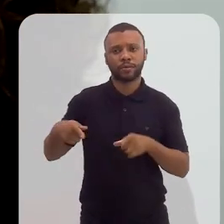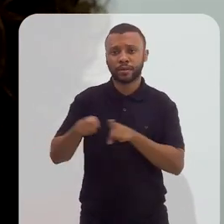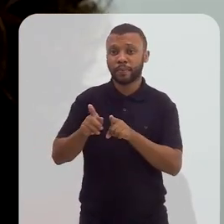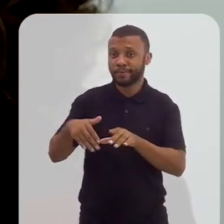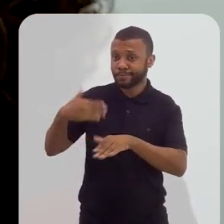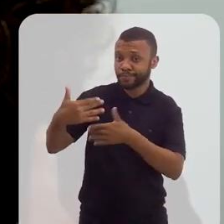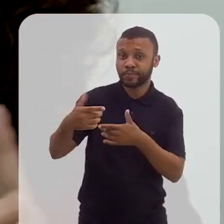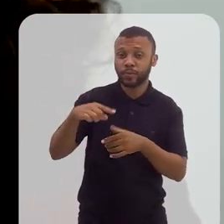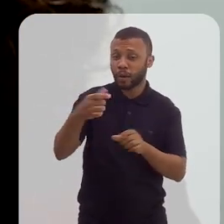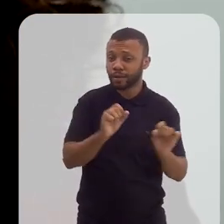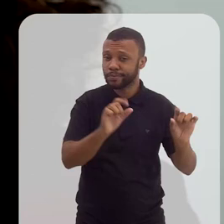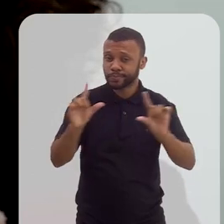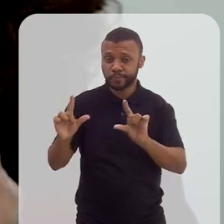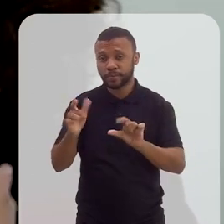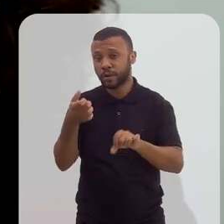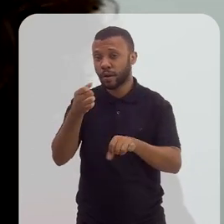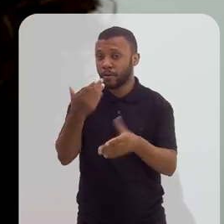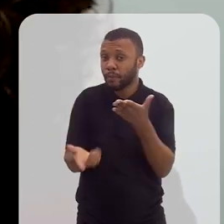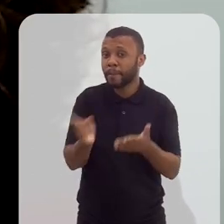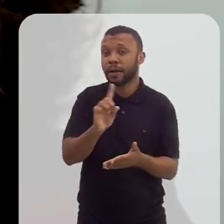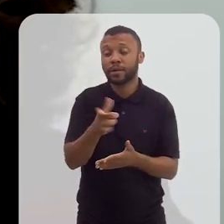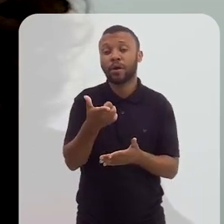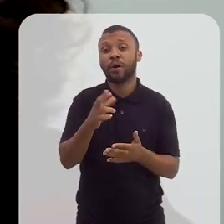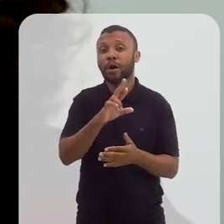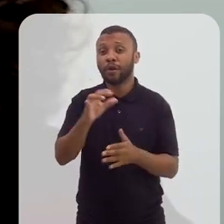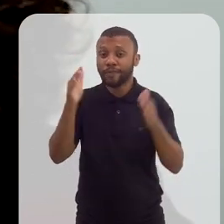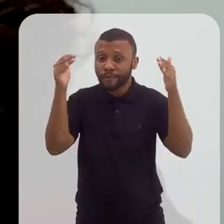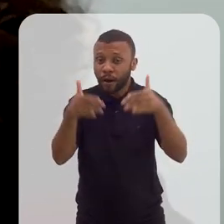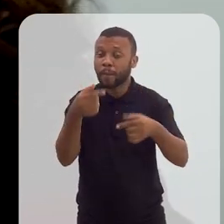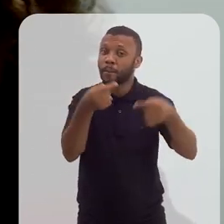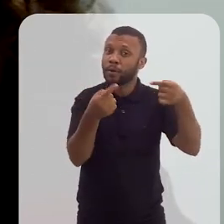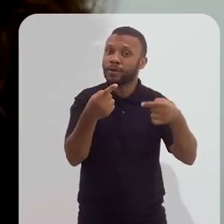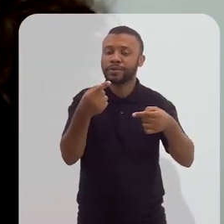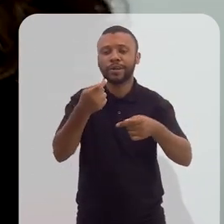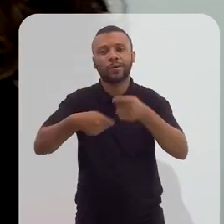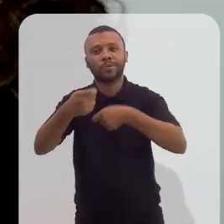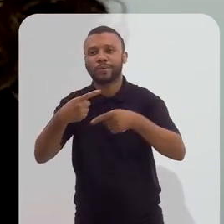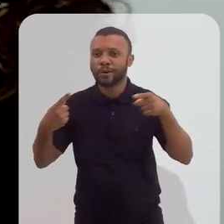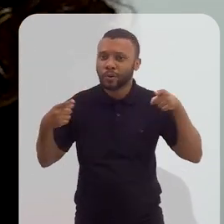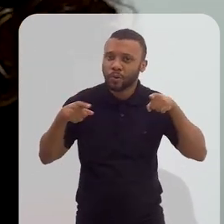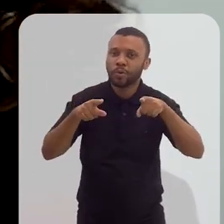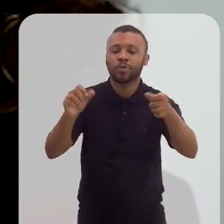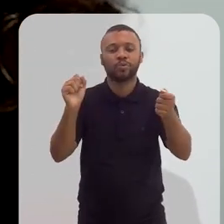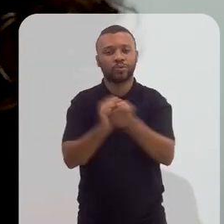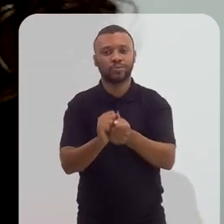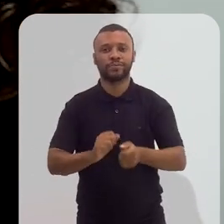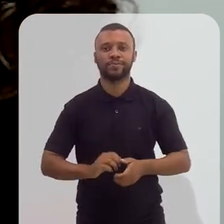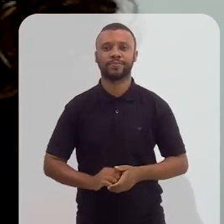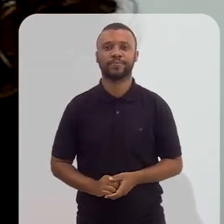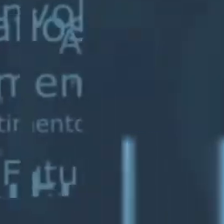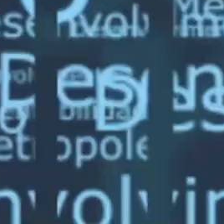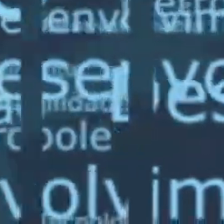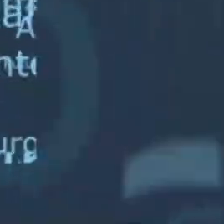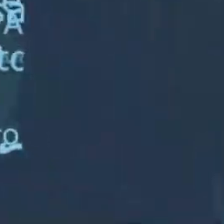gente vai falar no próximo bloco. Então, não saia daí. Rio em Foco aqui, política, economia e sustentabilidade caminham juntos.